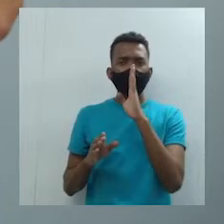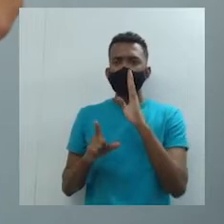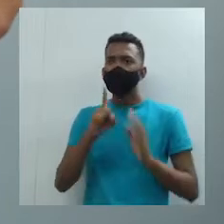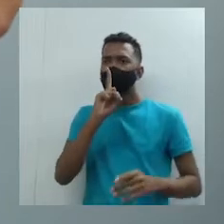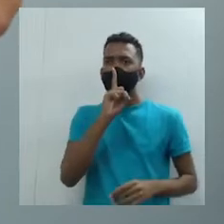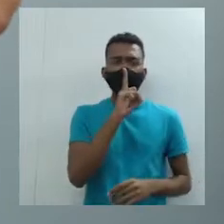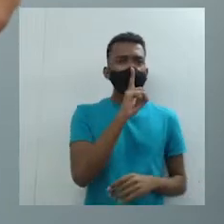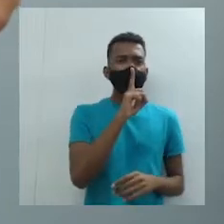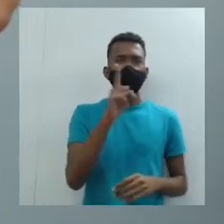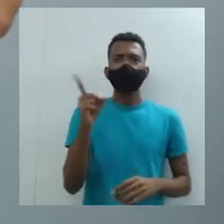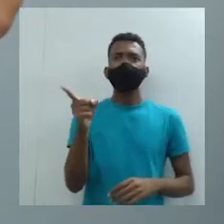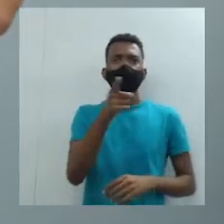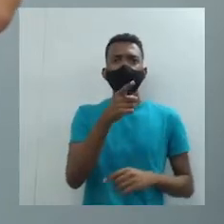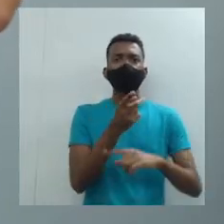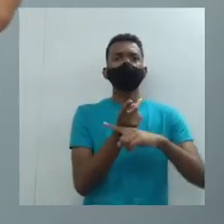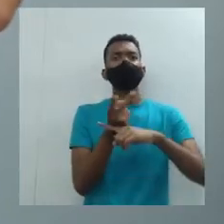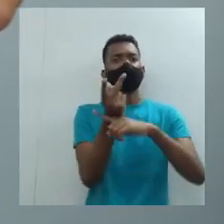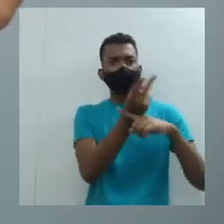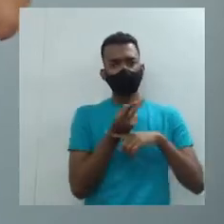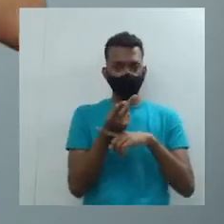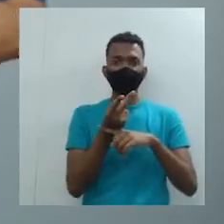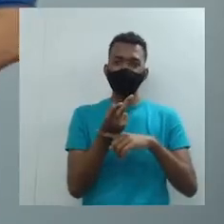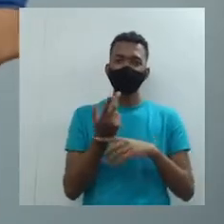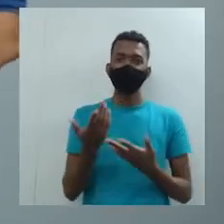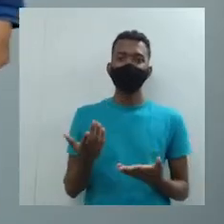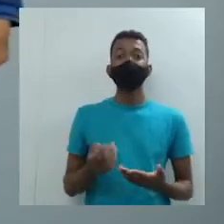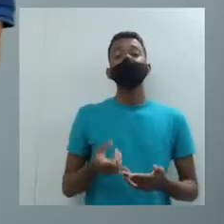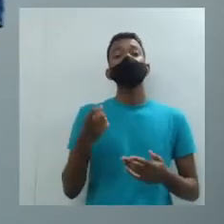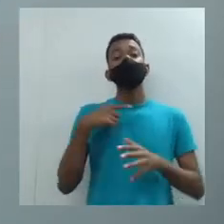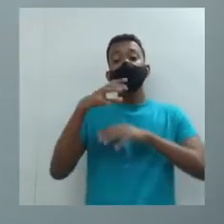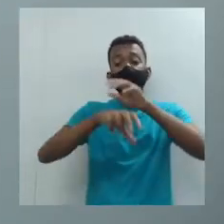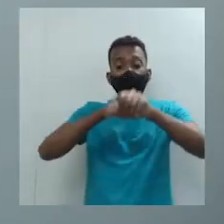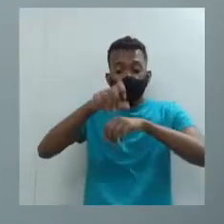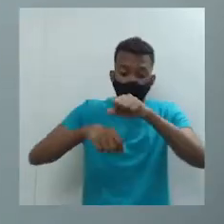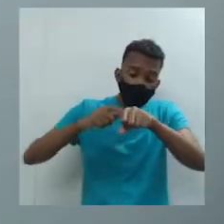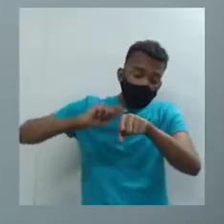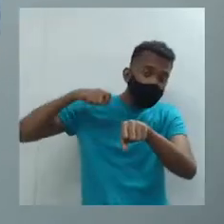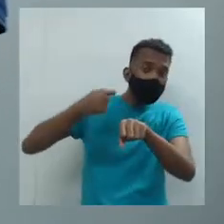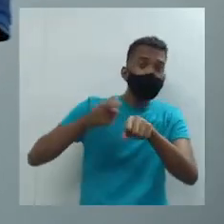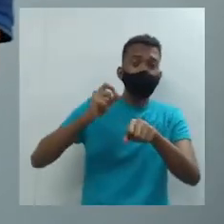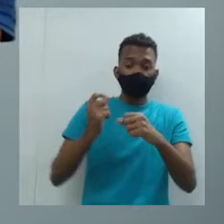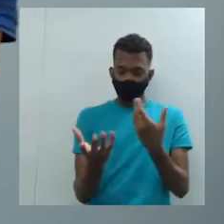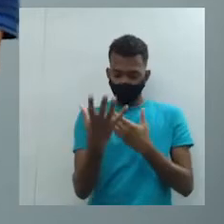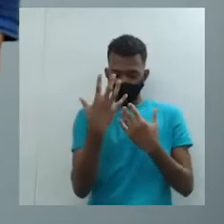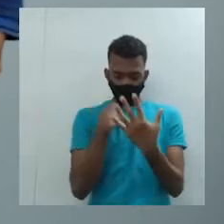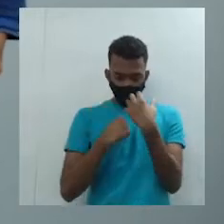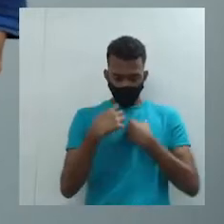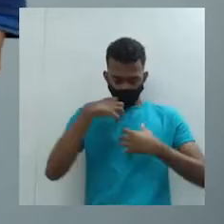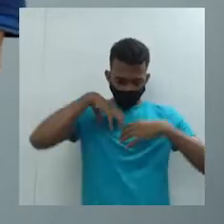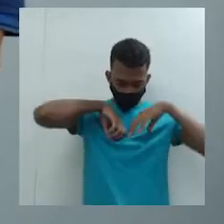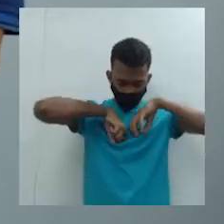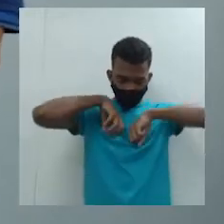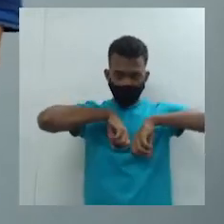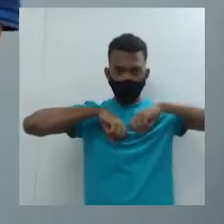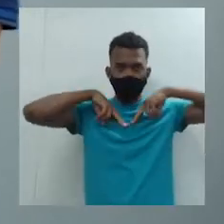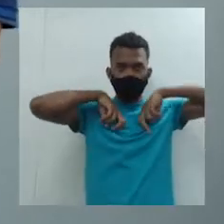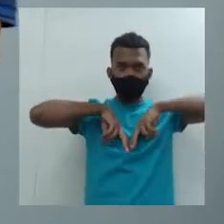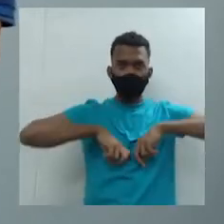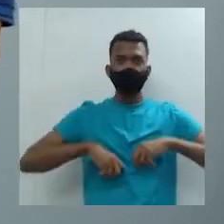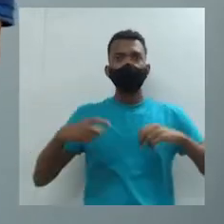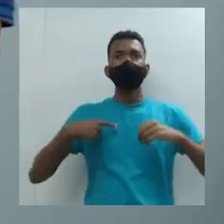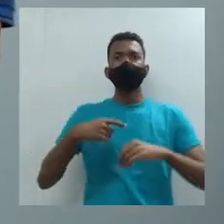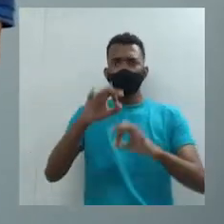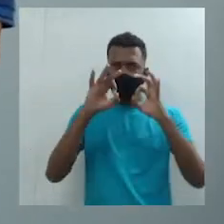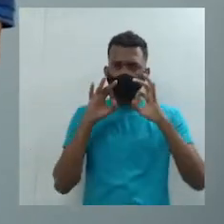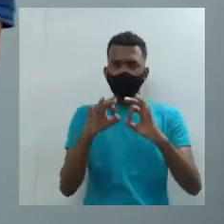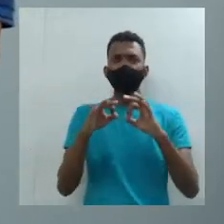qual nós já falamos em vários momentos. Então essa busca também tem a ver com o olhar interior, onde precisa e límpida resides,